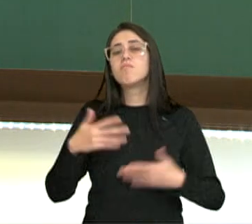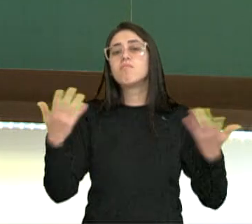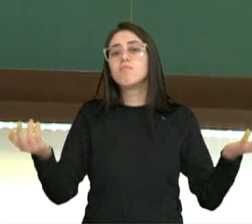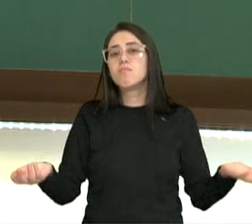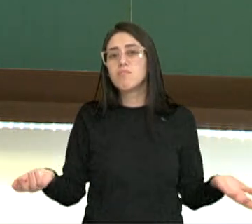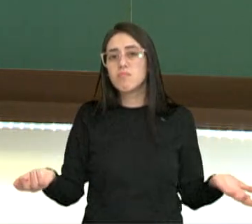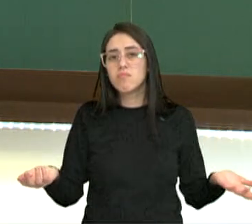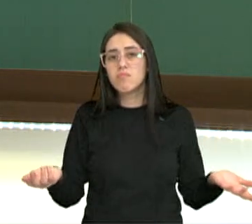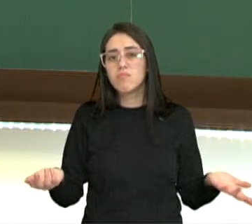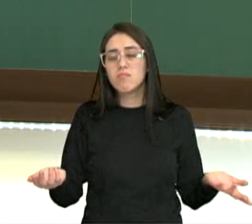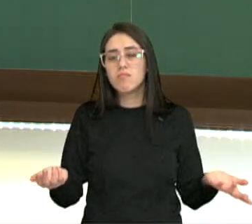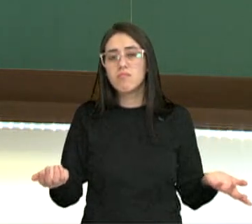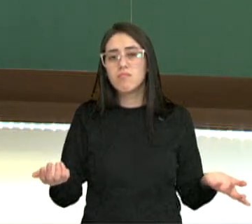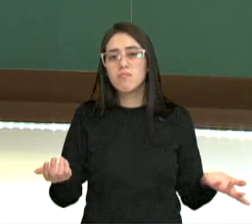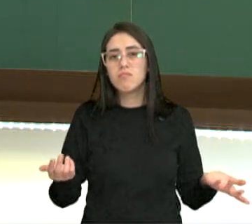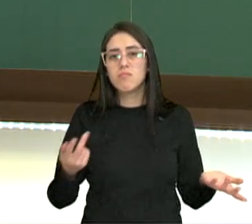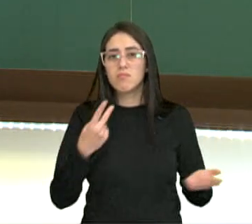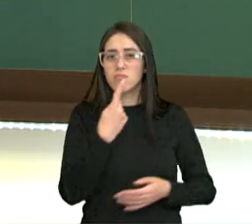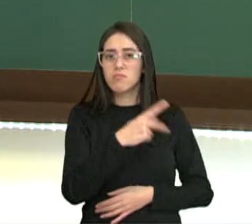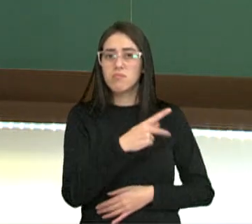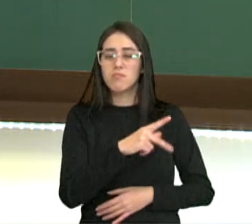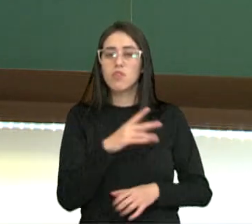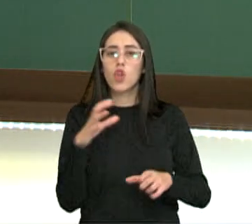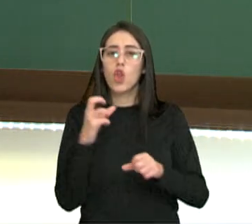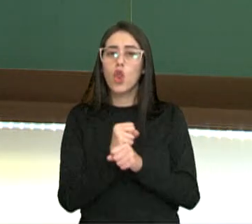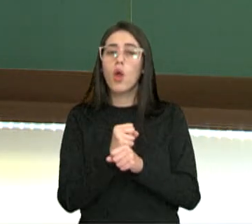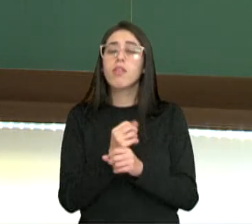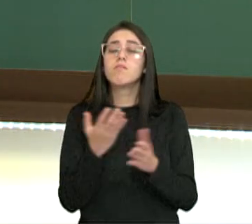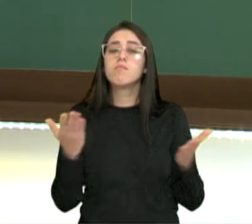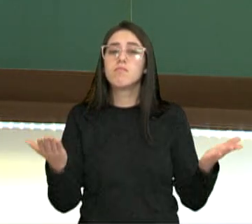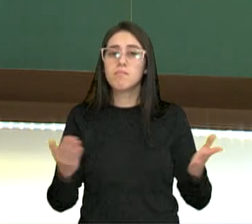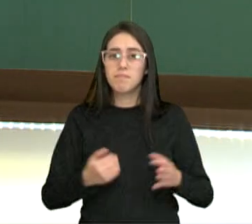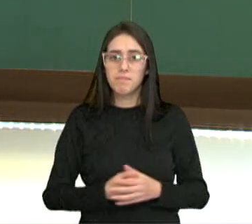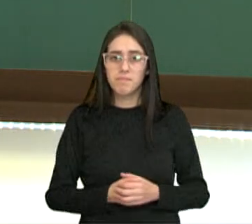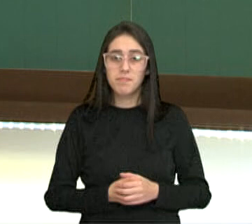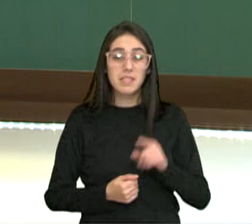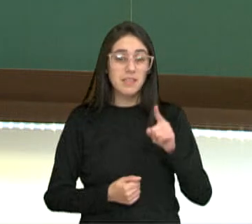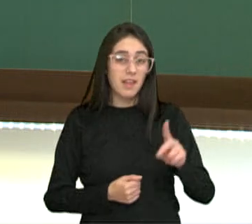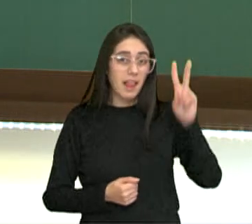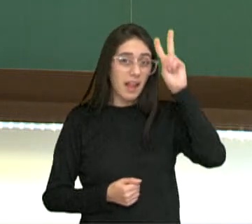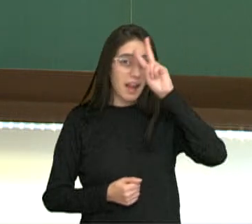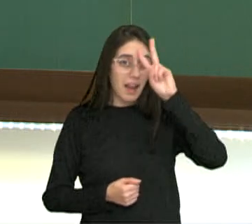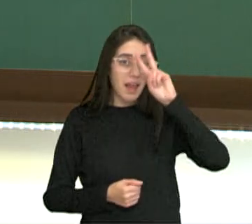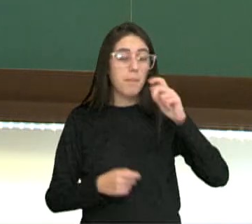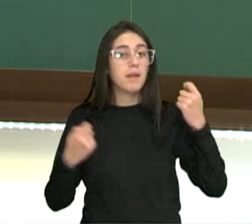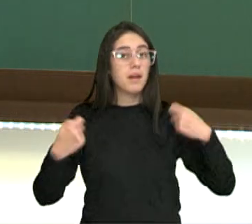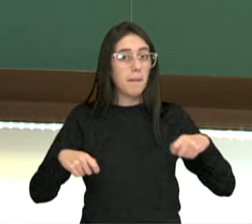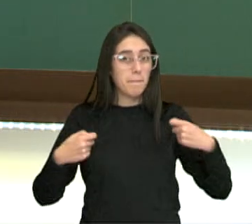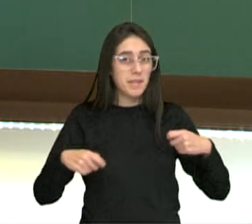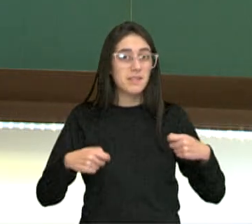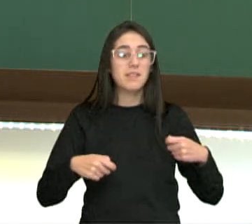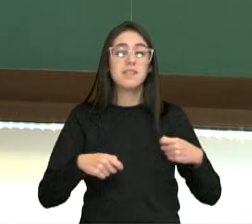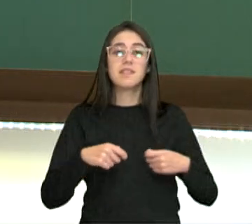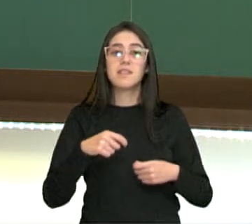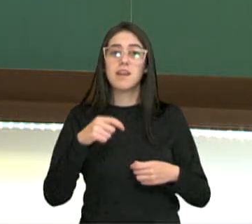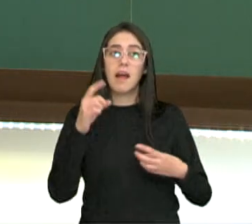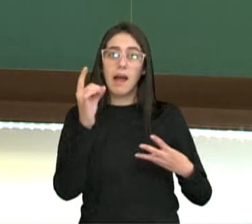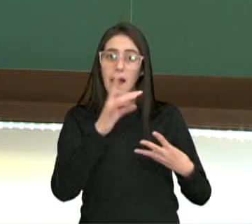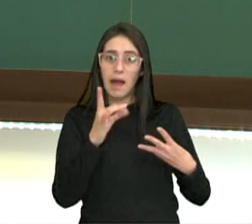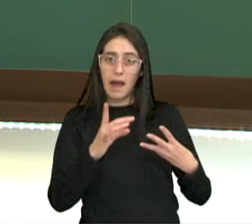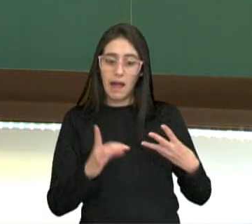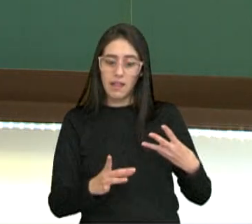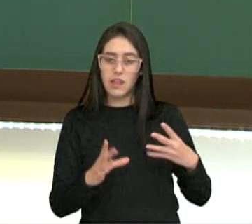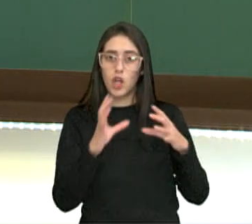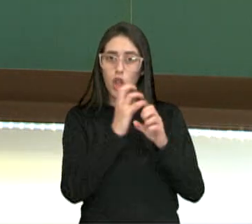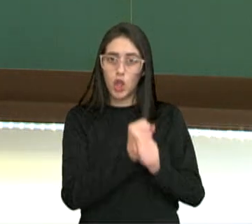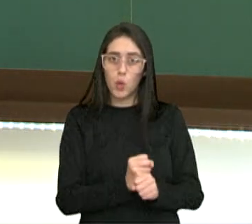aritmética ponderada das notas desse aluno? Então, lembra que você tem que pegar cada nota,